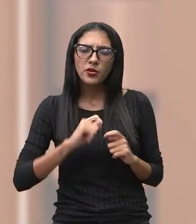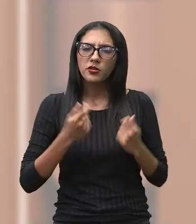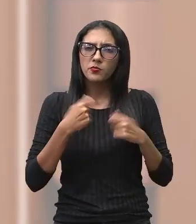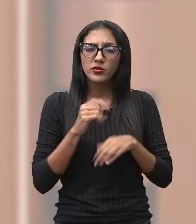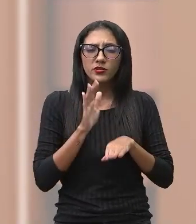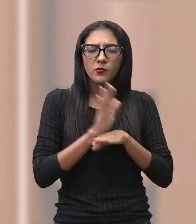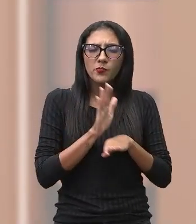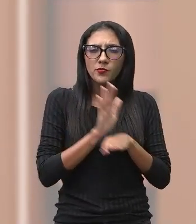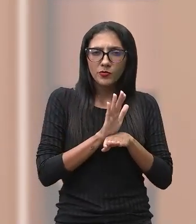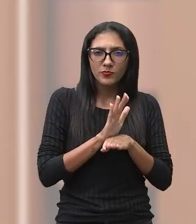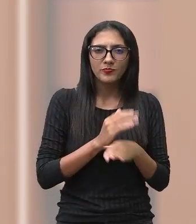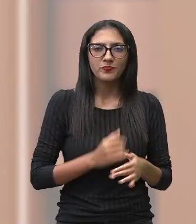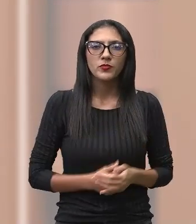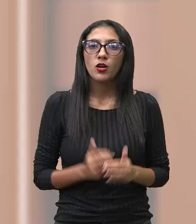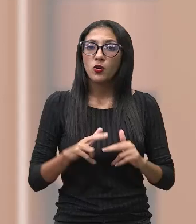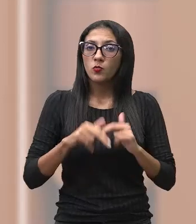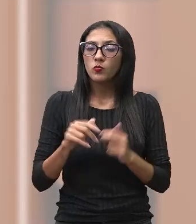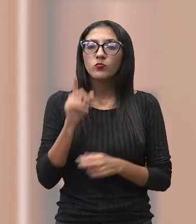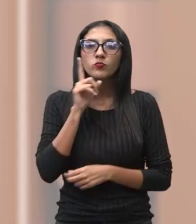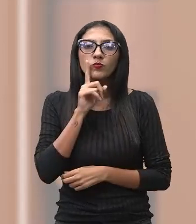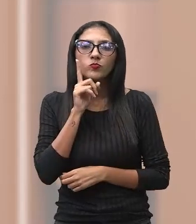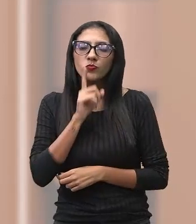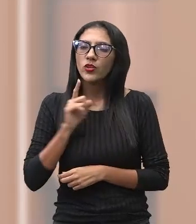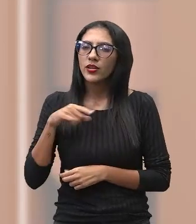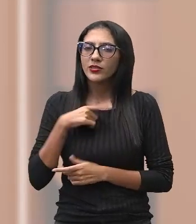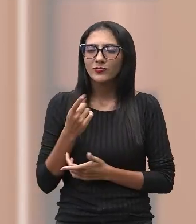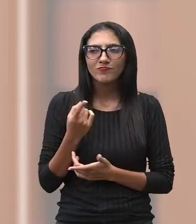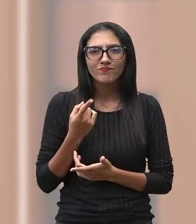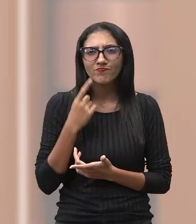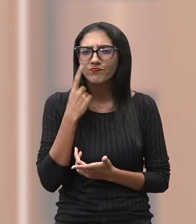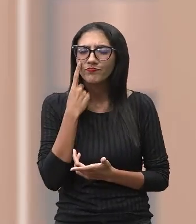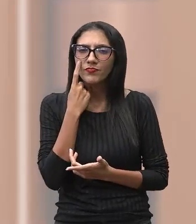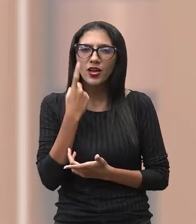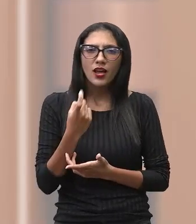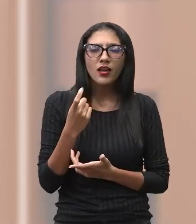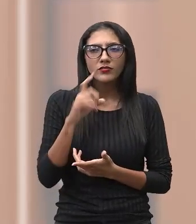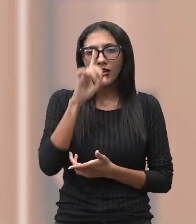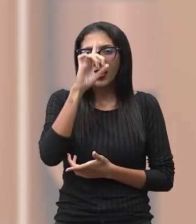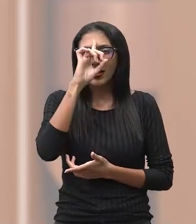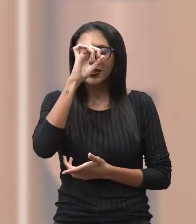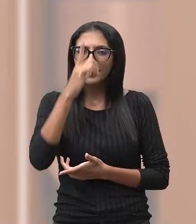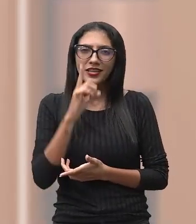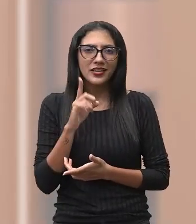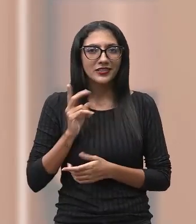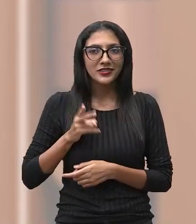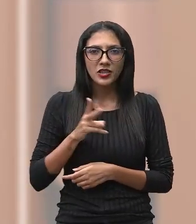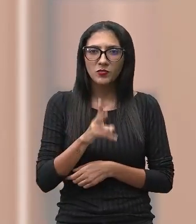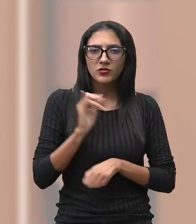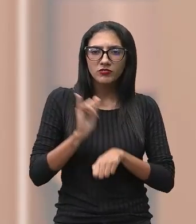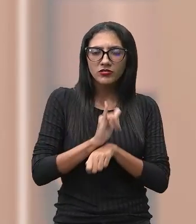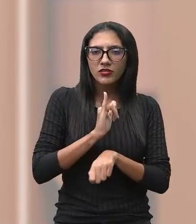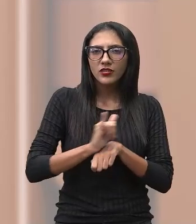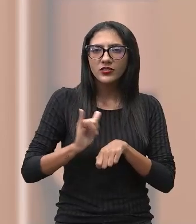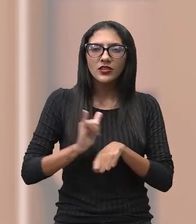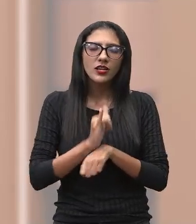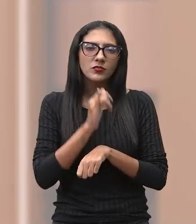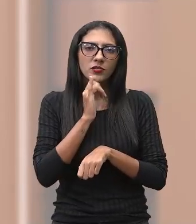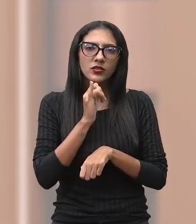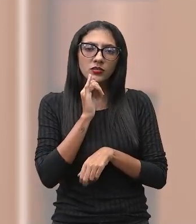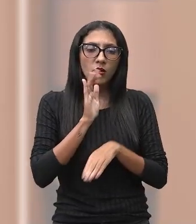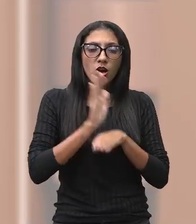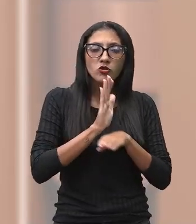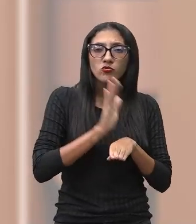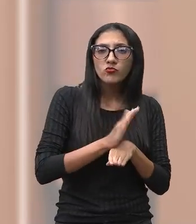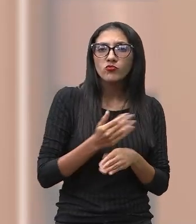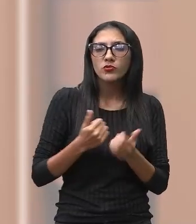ajudados. Então, os Estados Unidos ali, ele, digamos assim, que justifica, né, que está ali ajudando esses